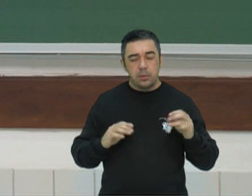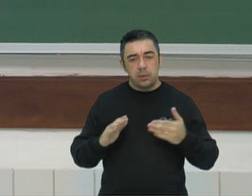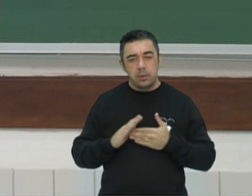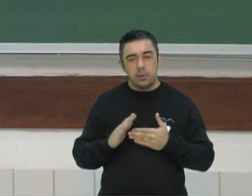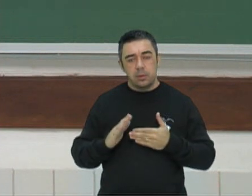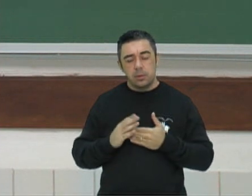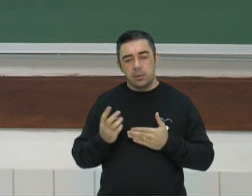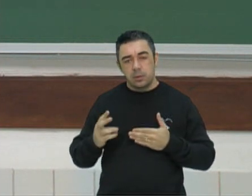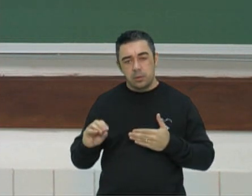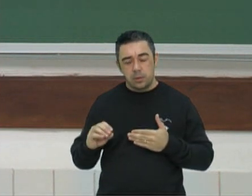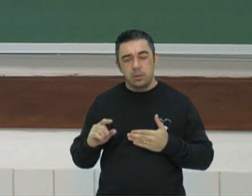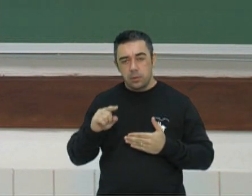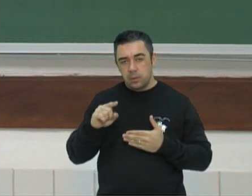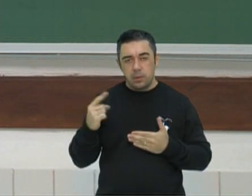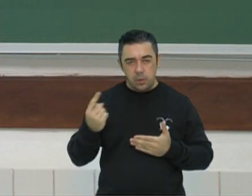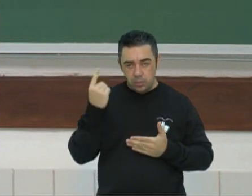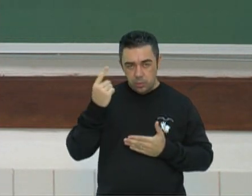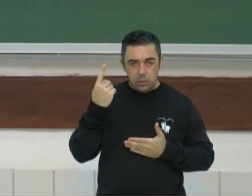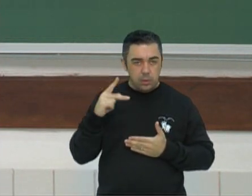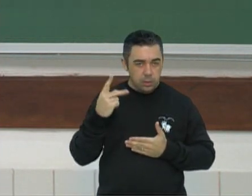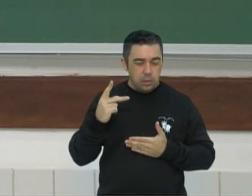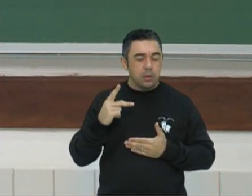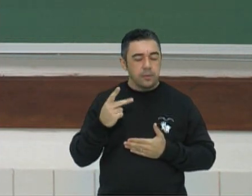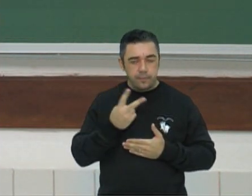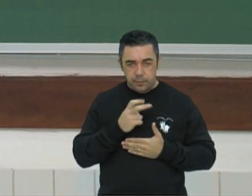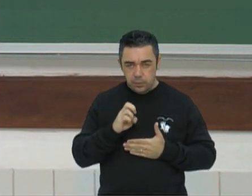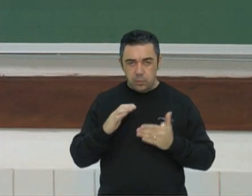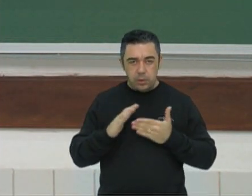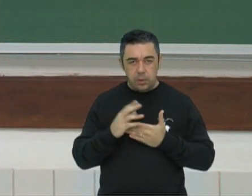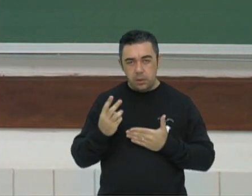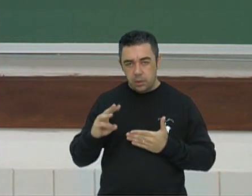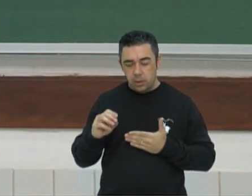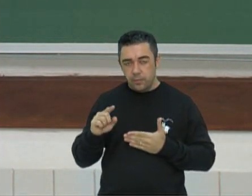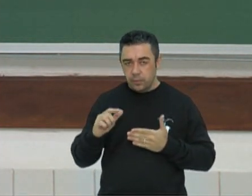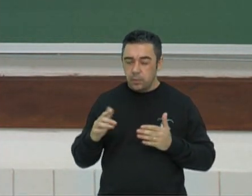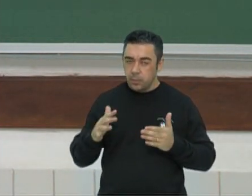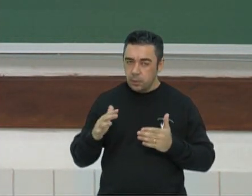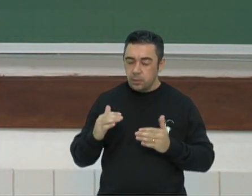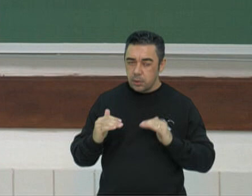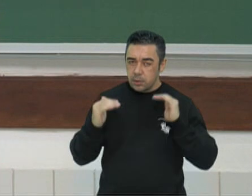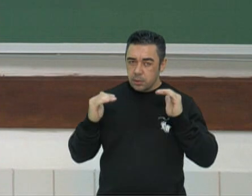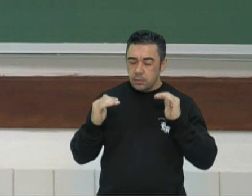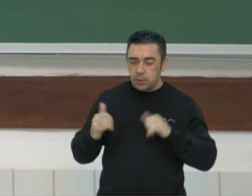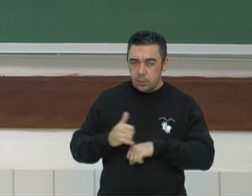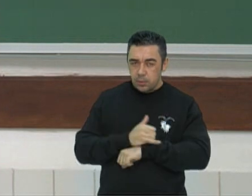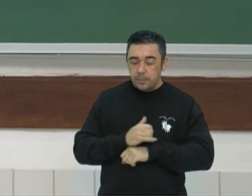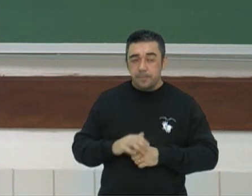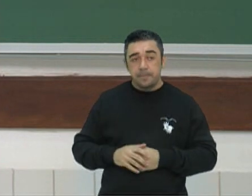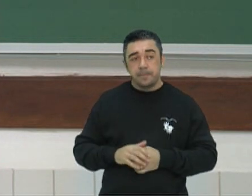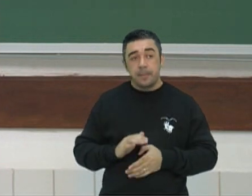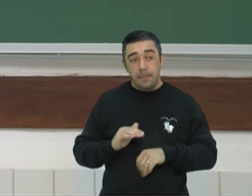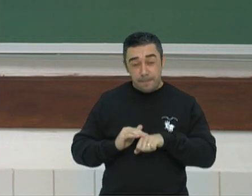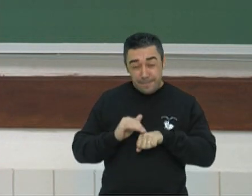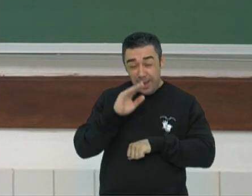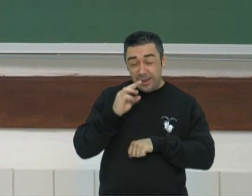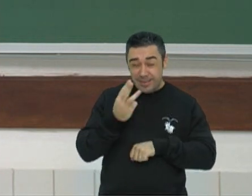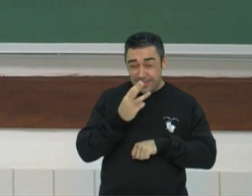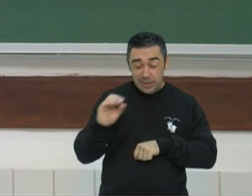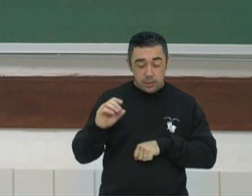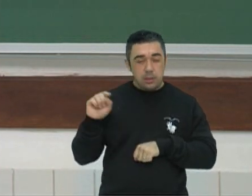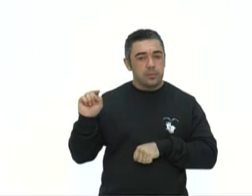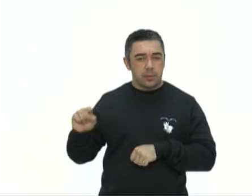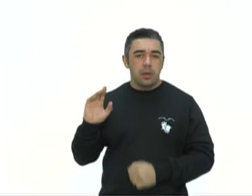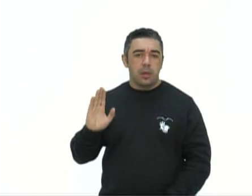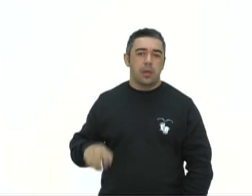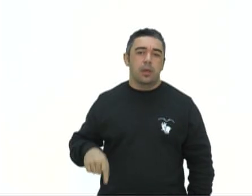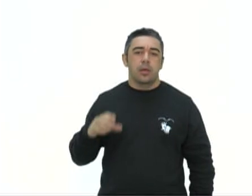em relação à tua altura e peso, e der 25 a 30, é sinal que você já está com sobrepeso. Ou se você estiver acima de 30 nesse cálculo,